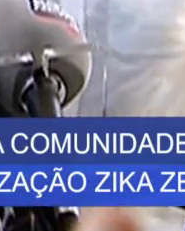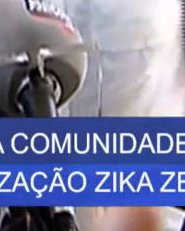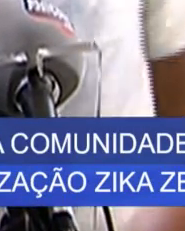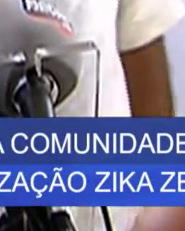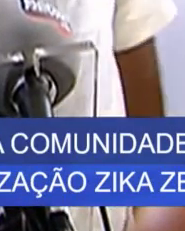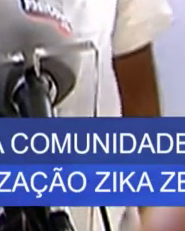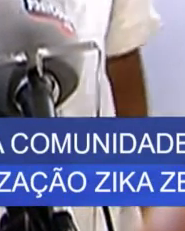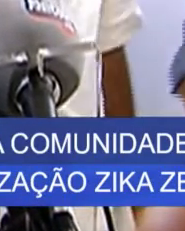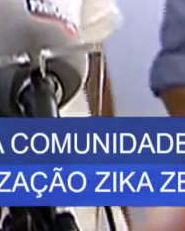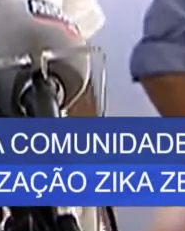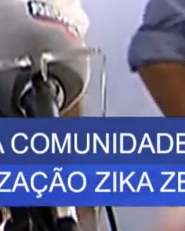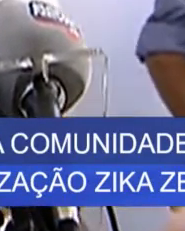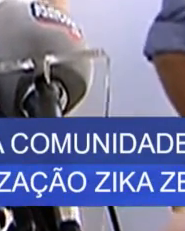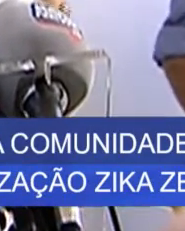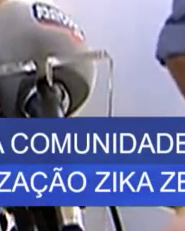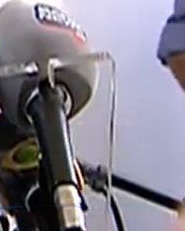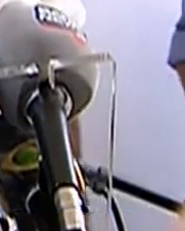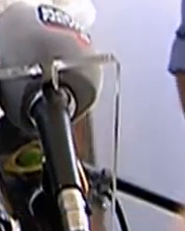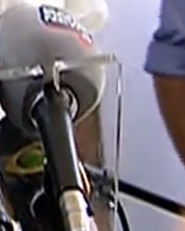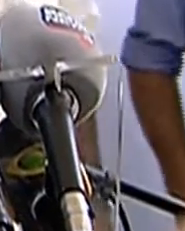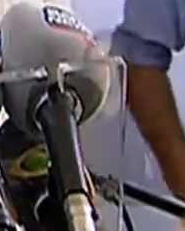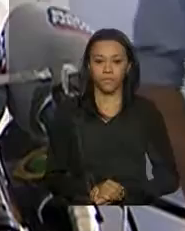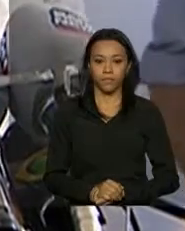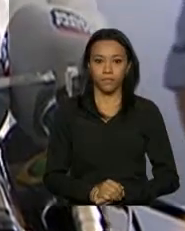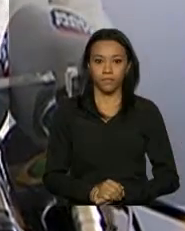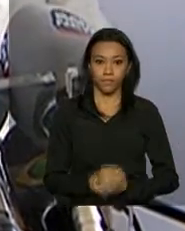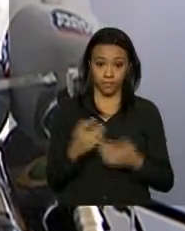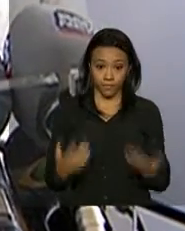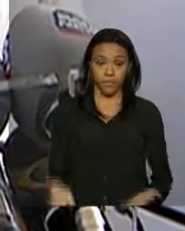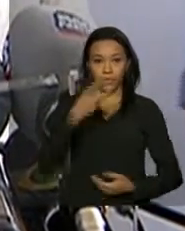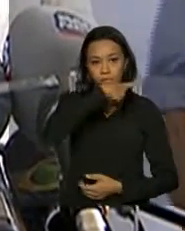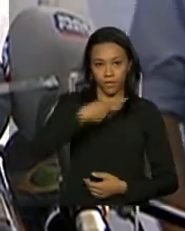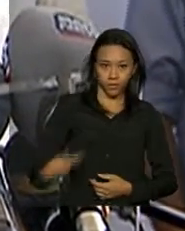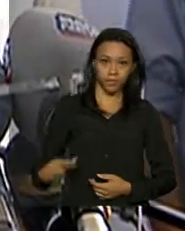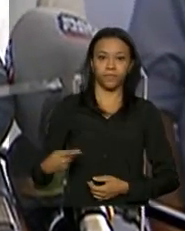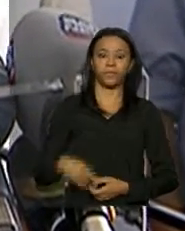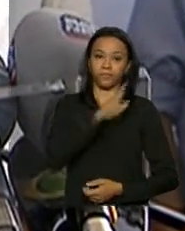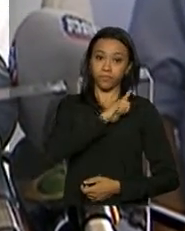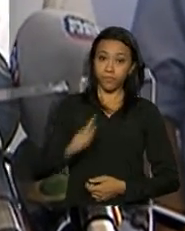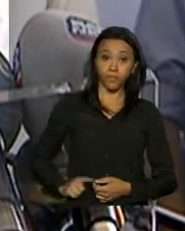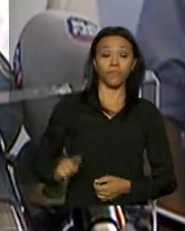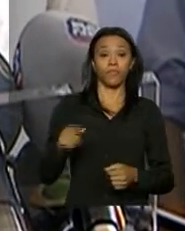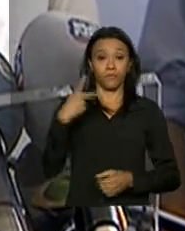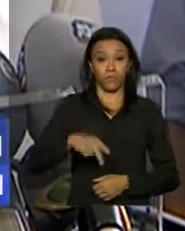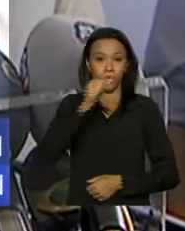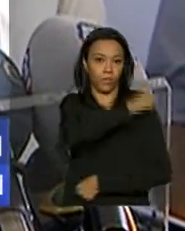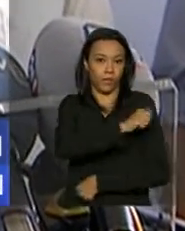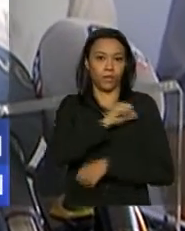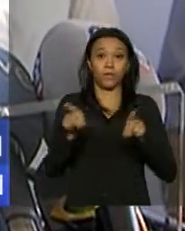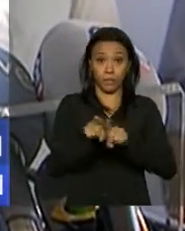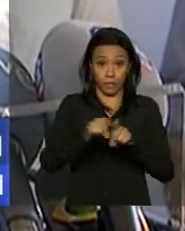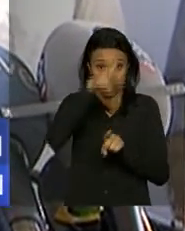Nós estamos. A presidente, o governador do Rio de Janeiro, prefeito do Rio de Janeiro